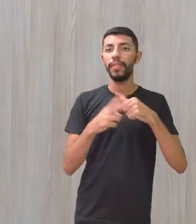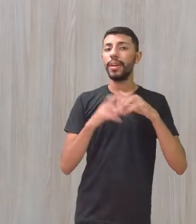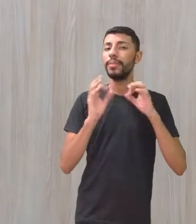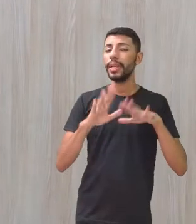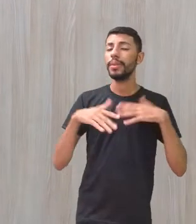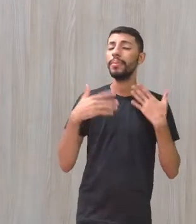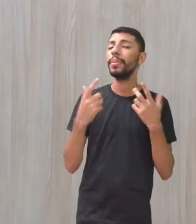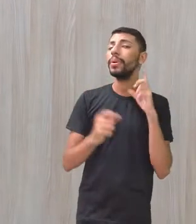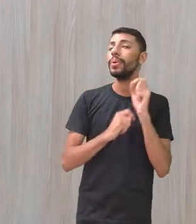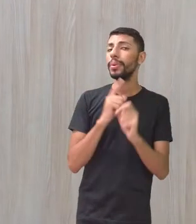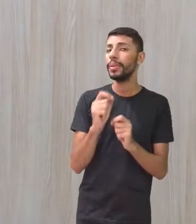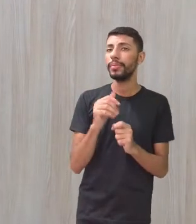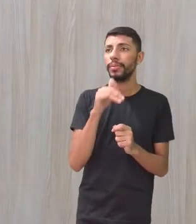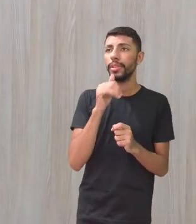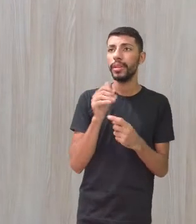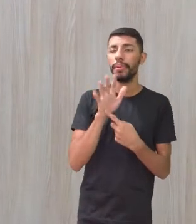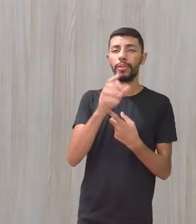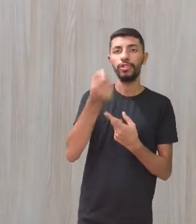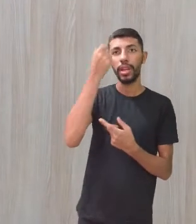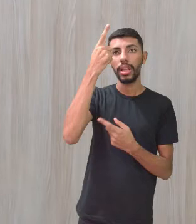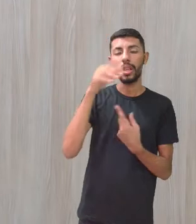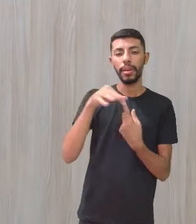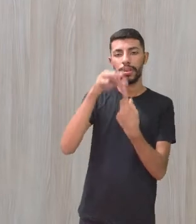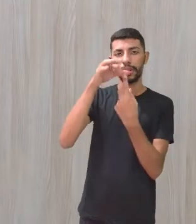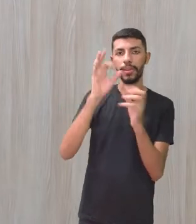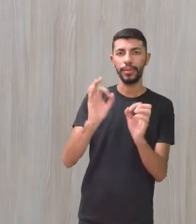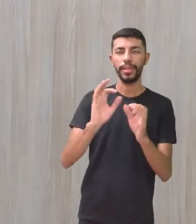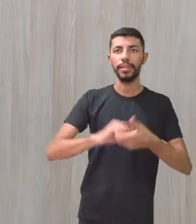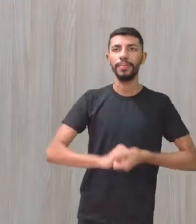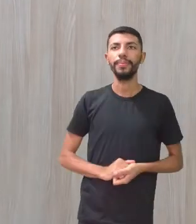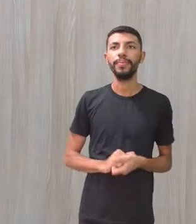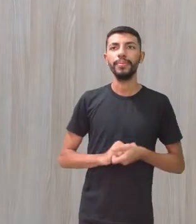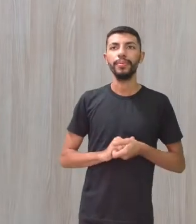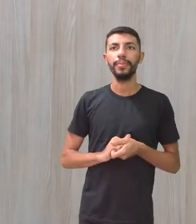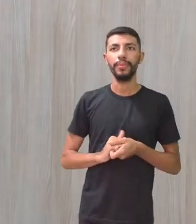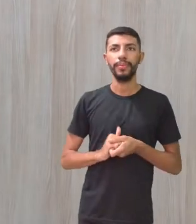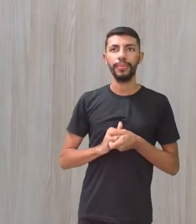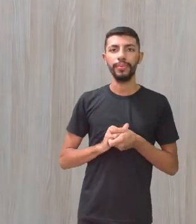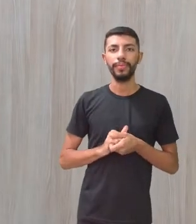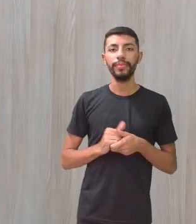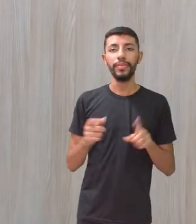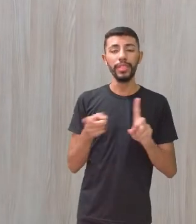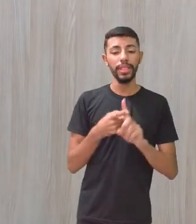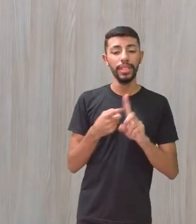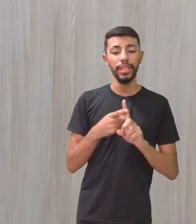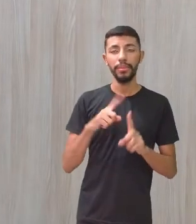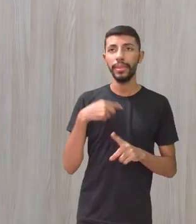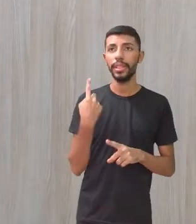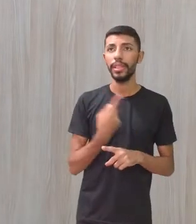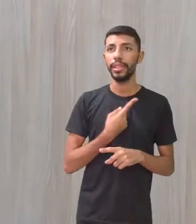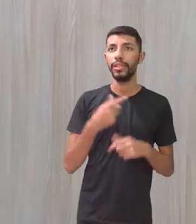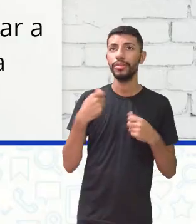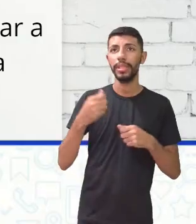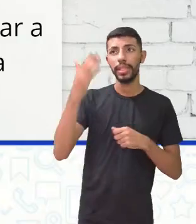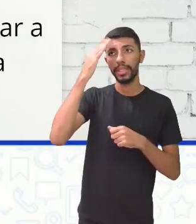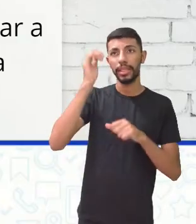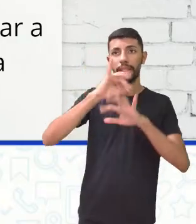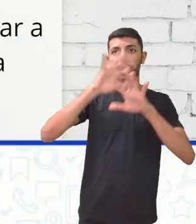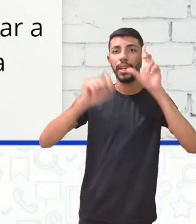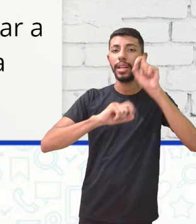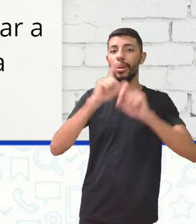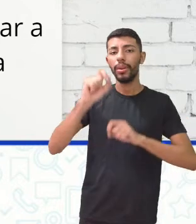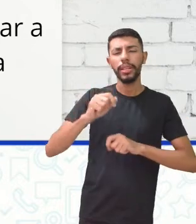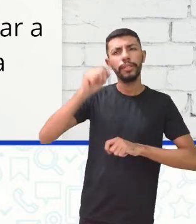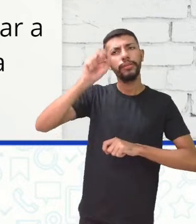para passar a minha ideia principal, certo? Outra coisa que a gente precisa levar em consideração é o uso de imagens.